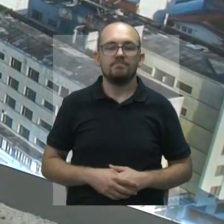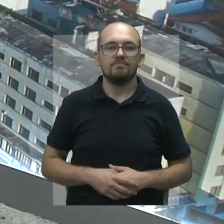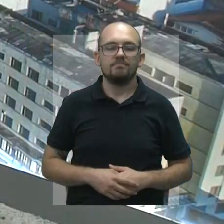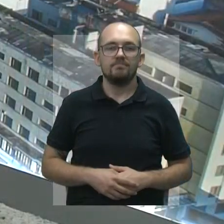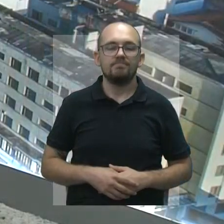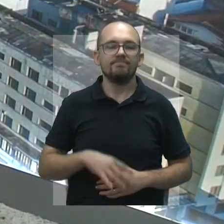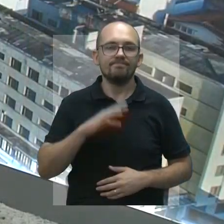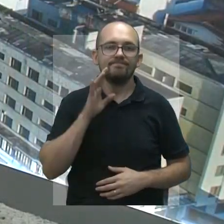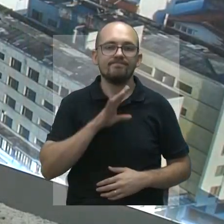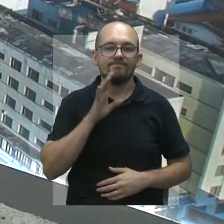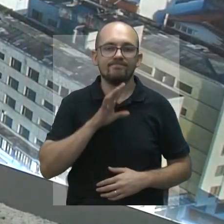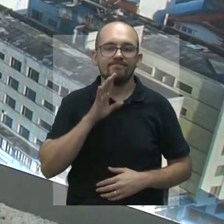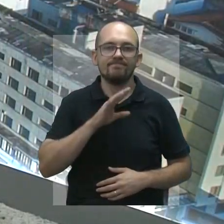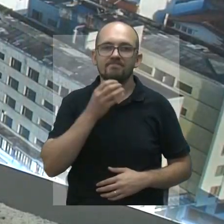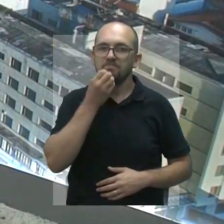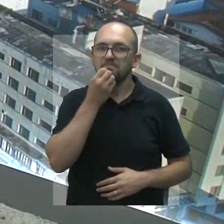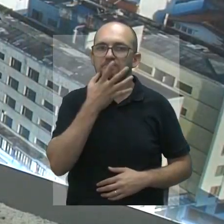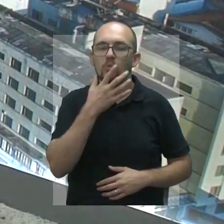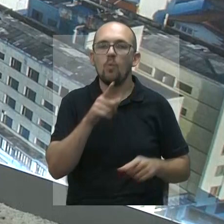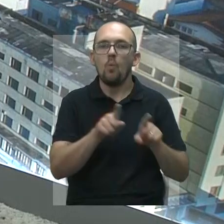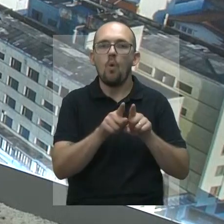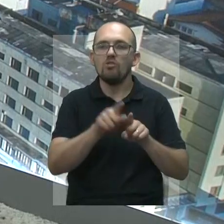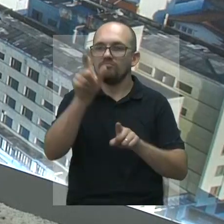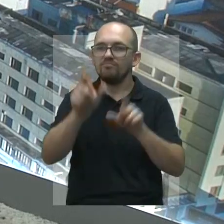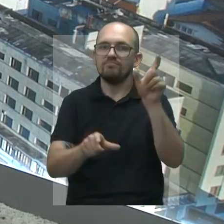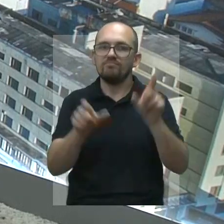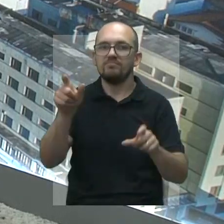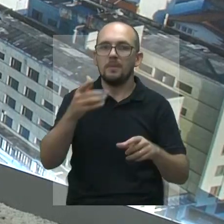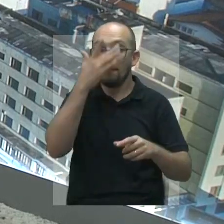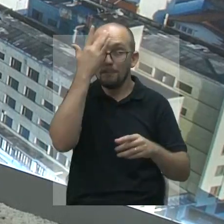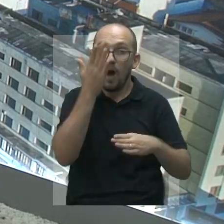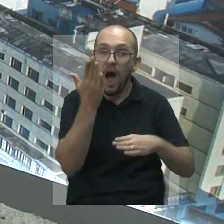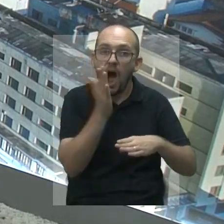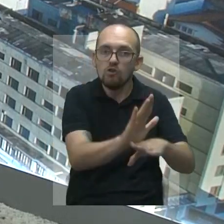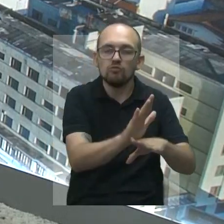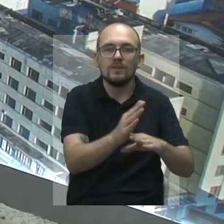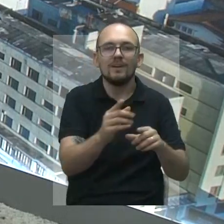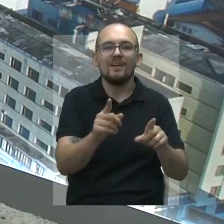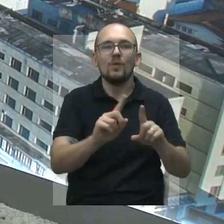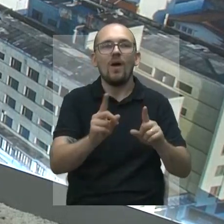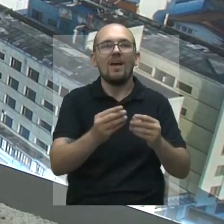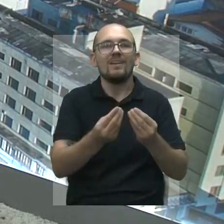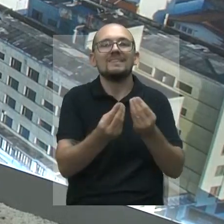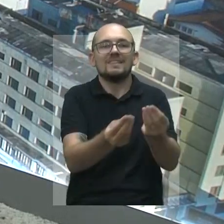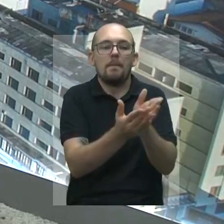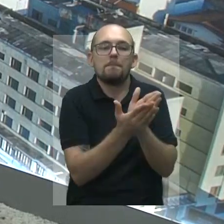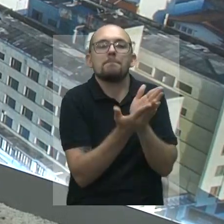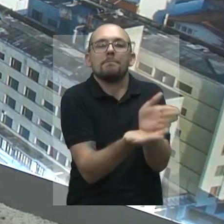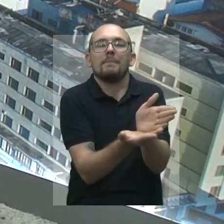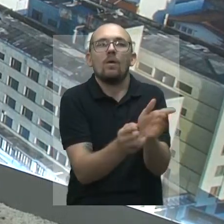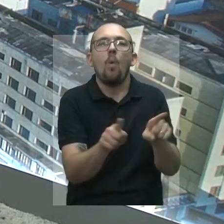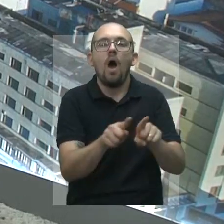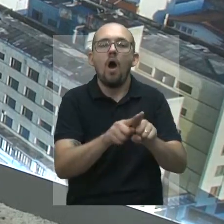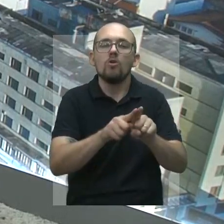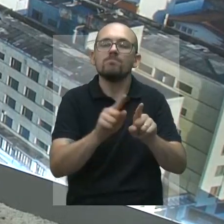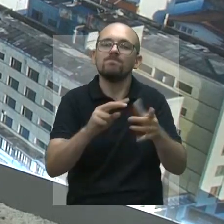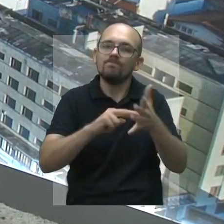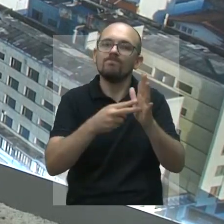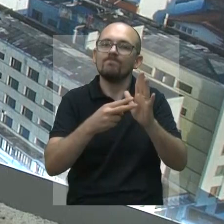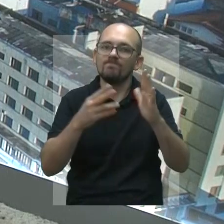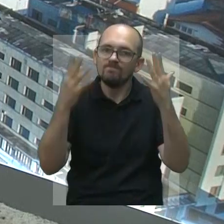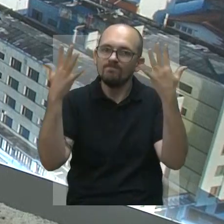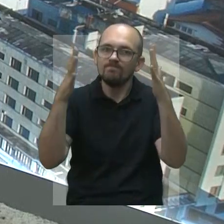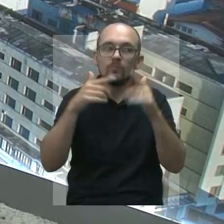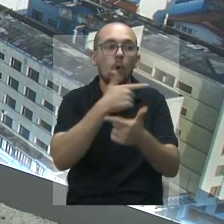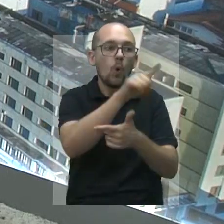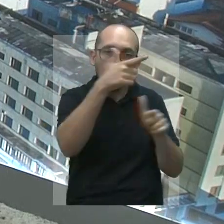Bacana, é sempre bom, né, premiar as pessoas que ajudam ao próximo, não por receber uma medalha, mas sim para incentivar outras pessoas